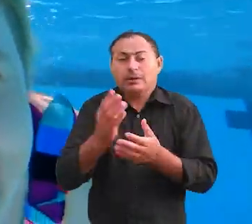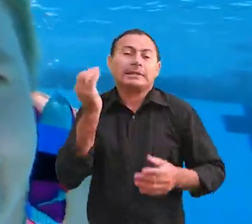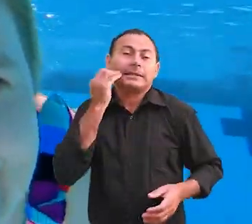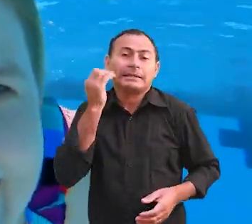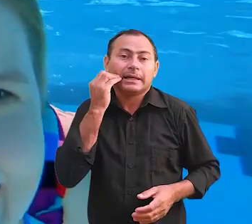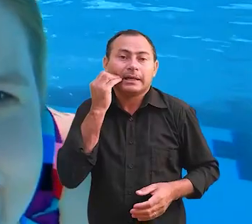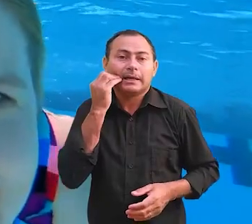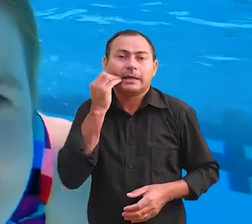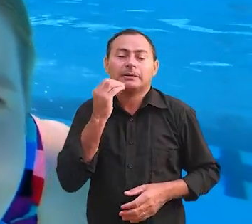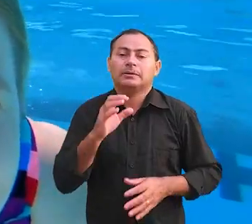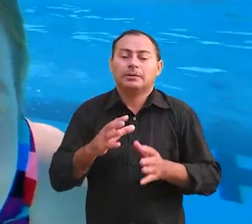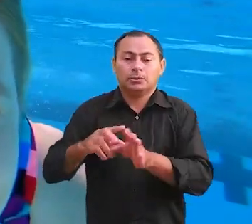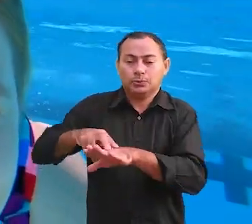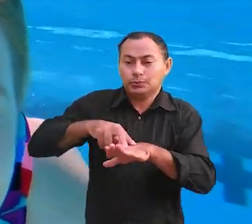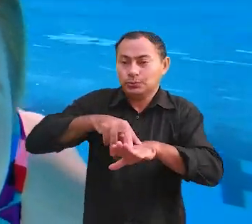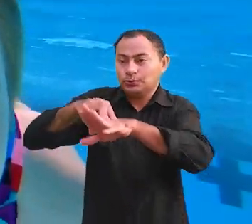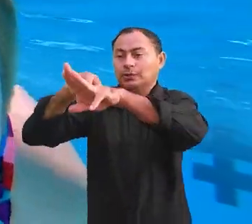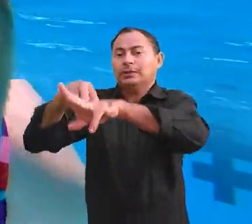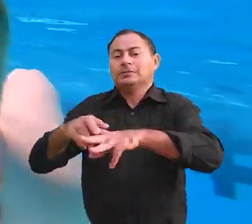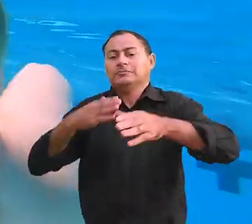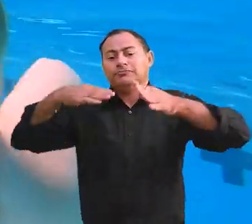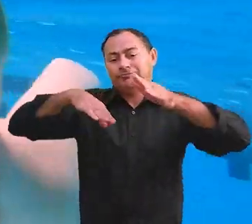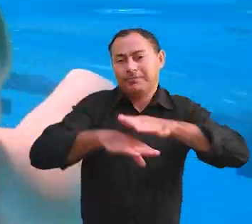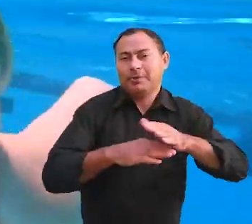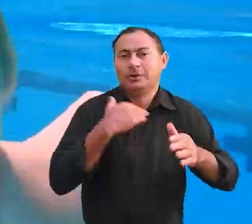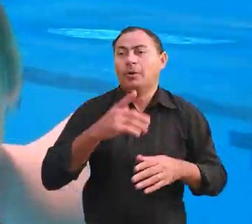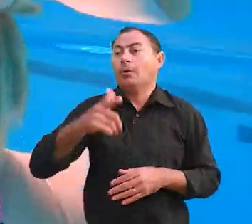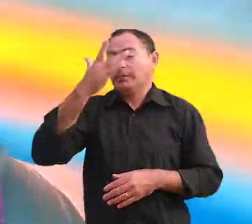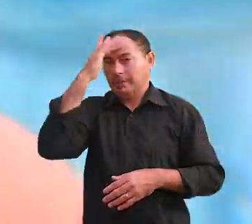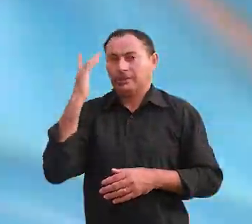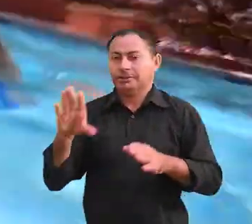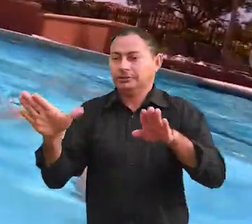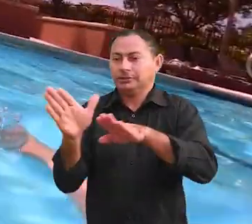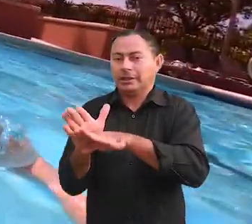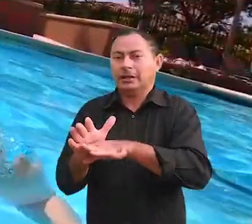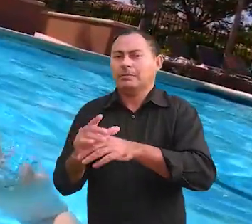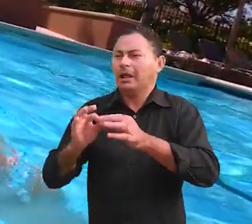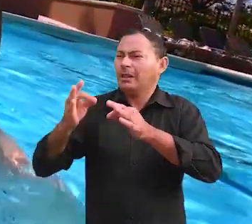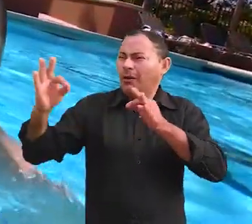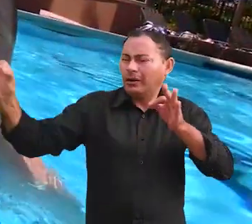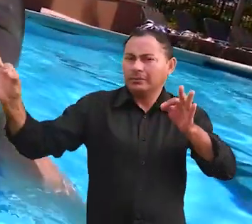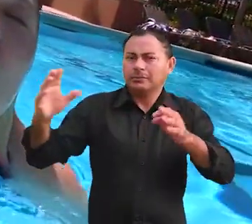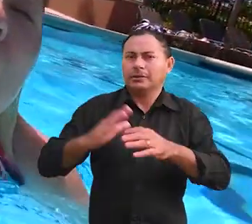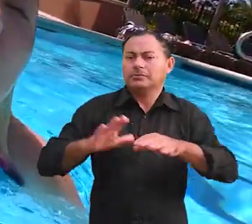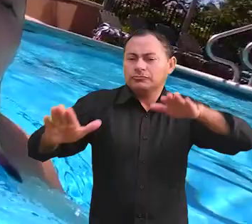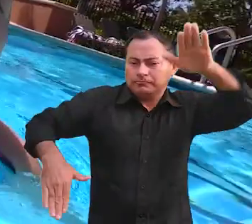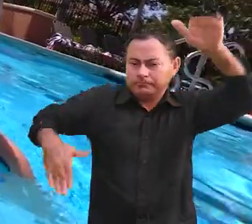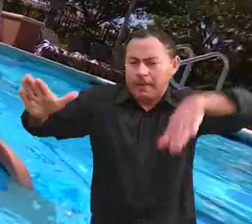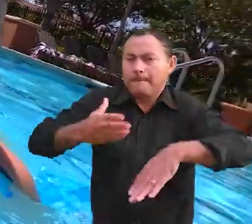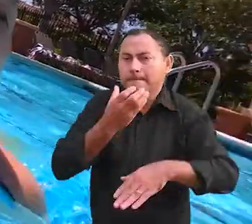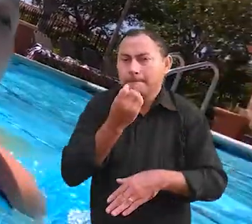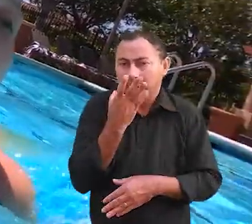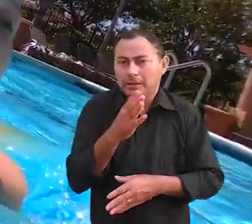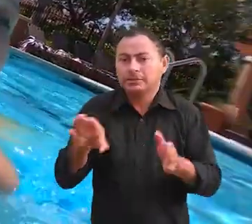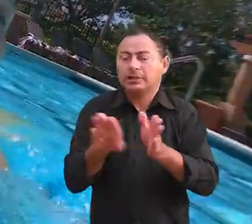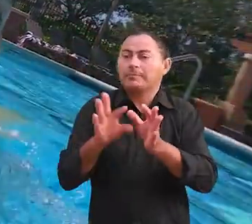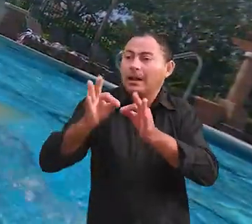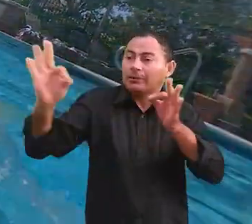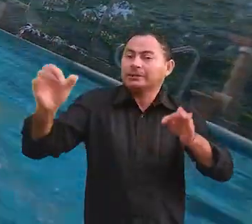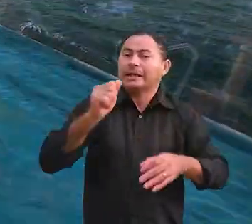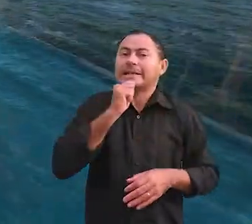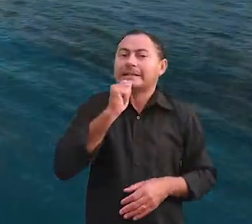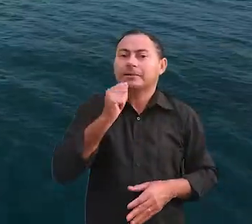ser que alguns tentassem surfar ia acabar sem afundando outras poderiam chegar um pouco mais longe e aqueles que nadam bem